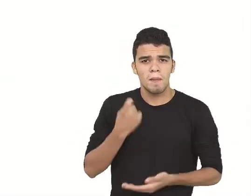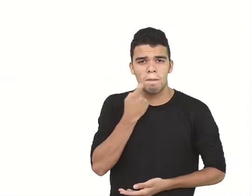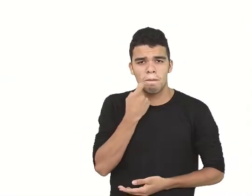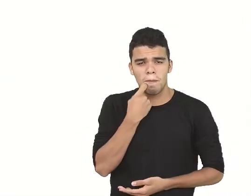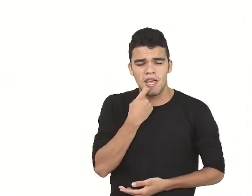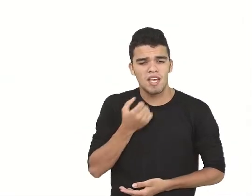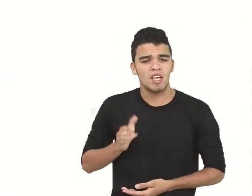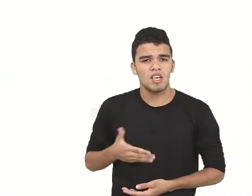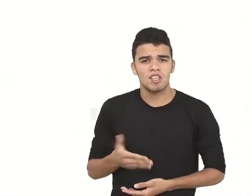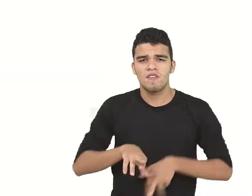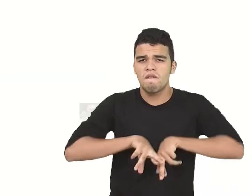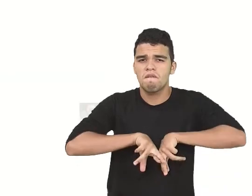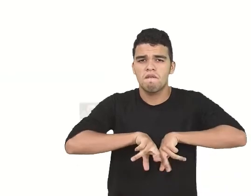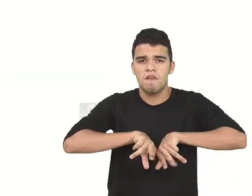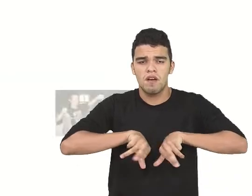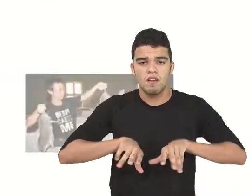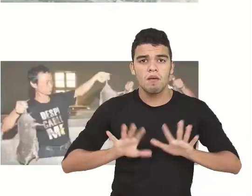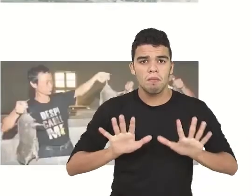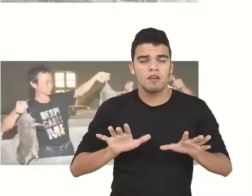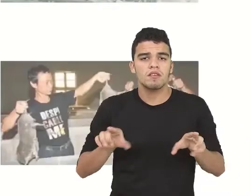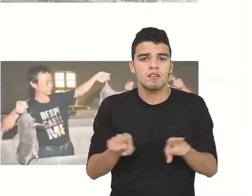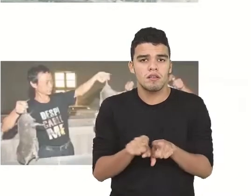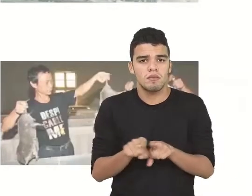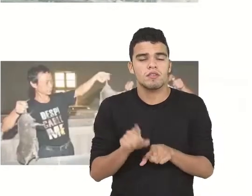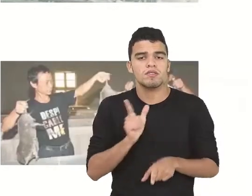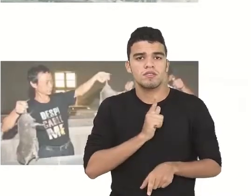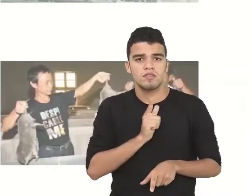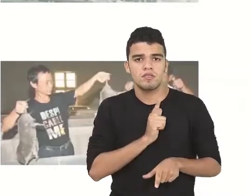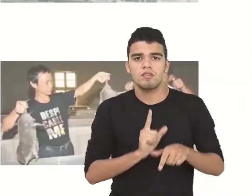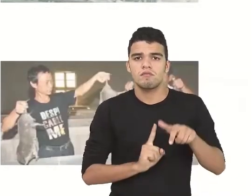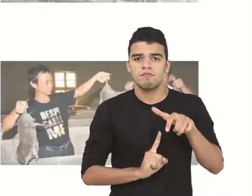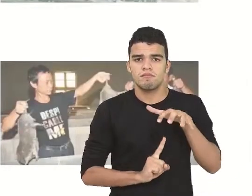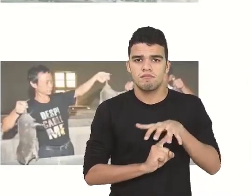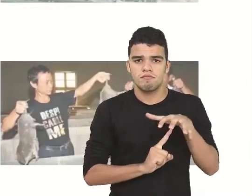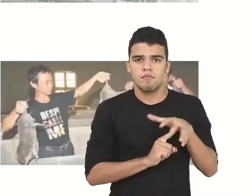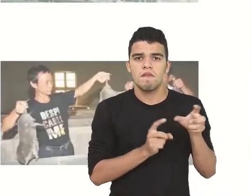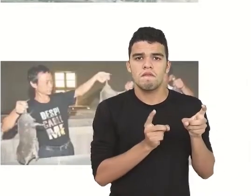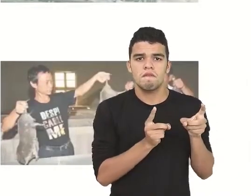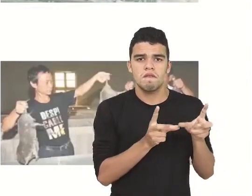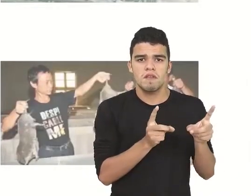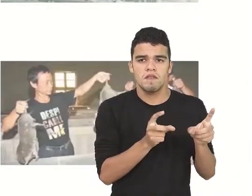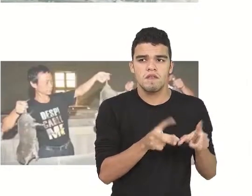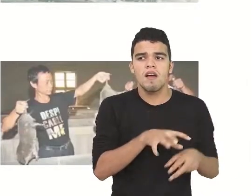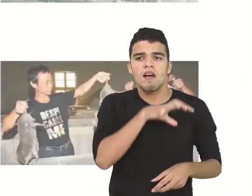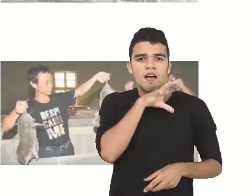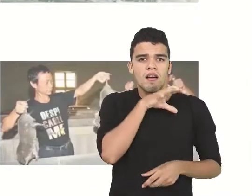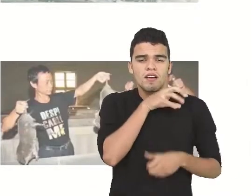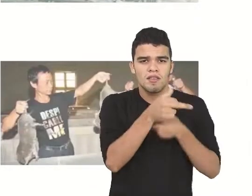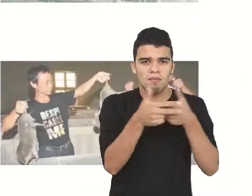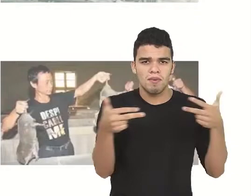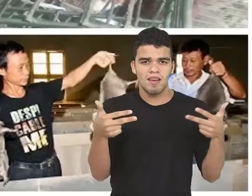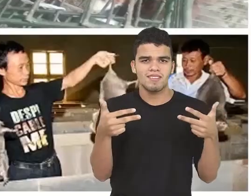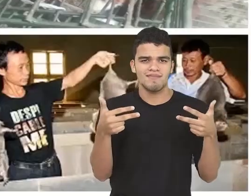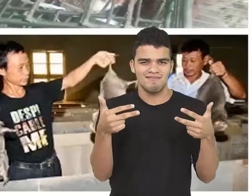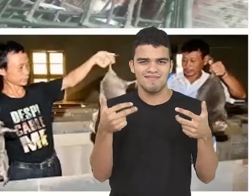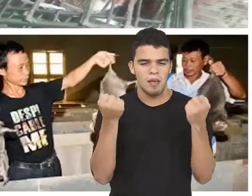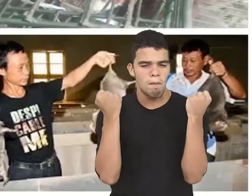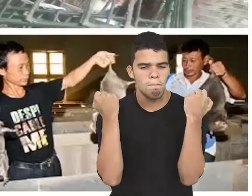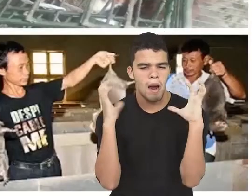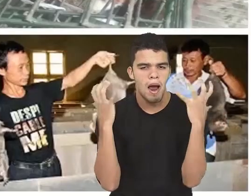além disso, tinha um mercado paralelo de animais silvestres. Sim, são esses animais que a gente encontra no meio do mato.